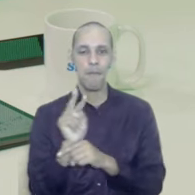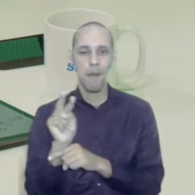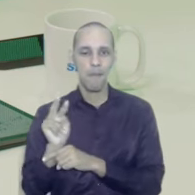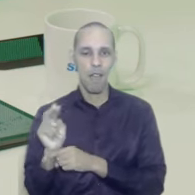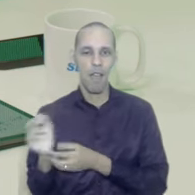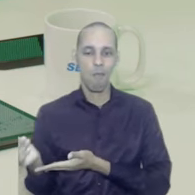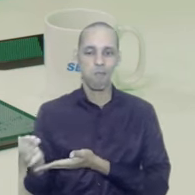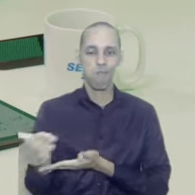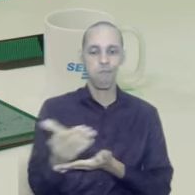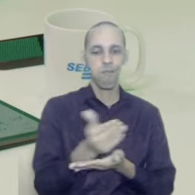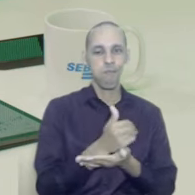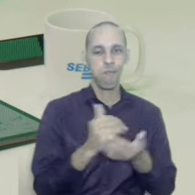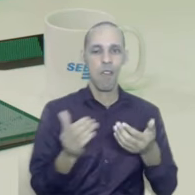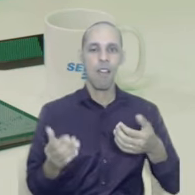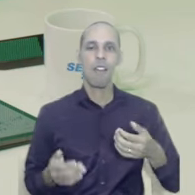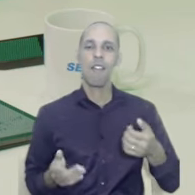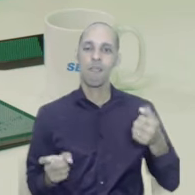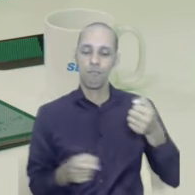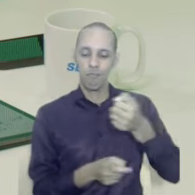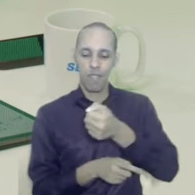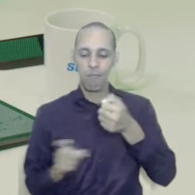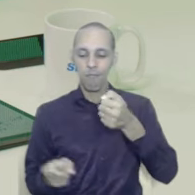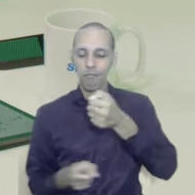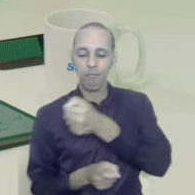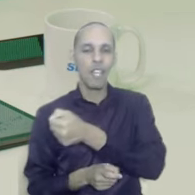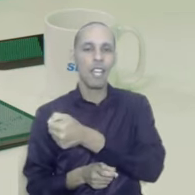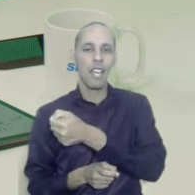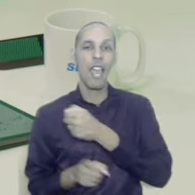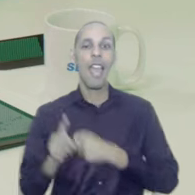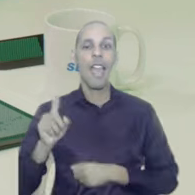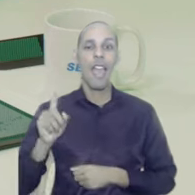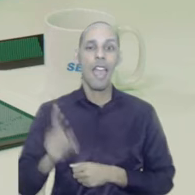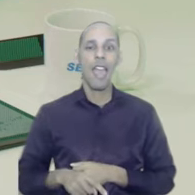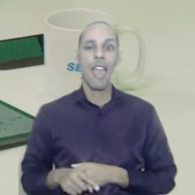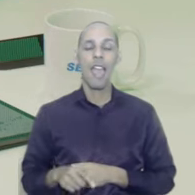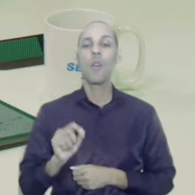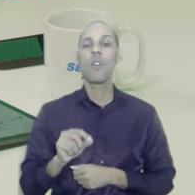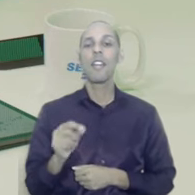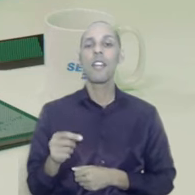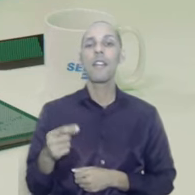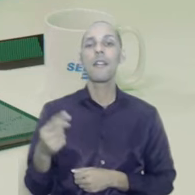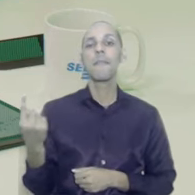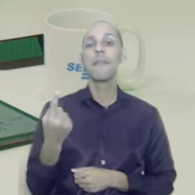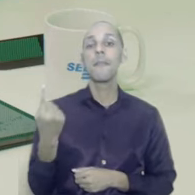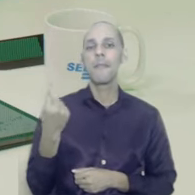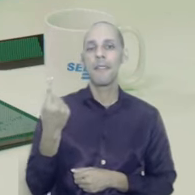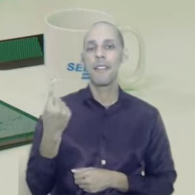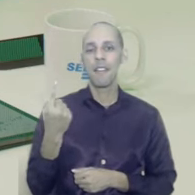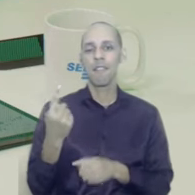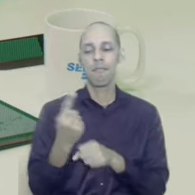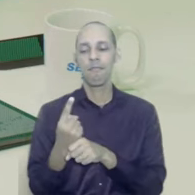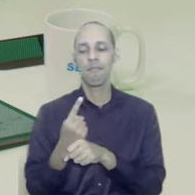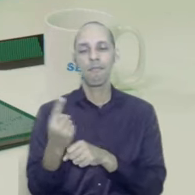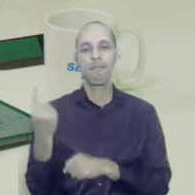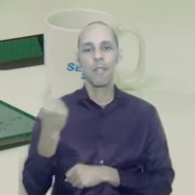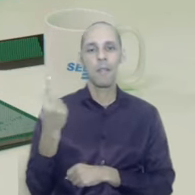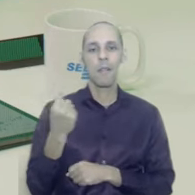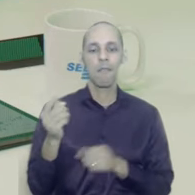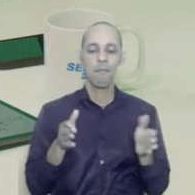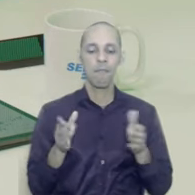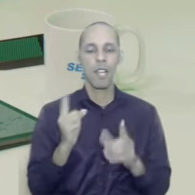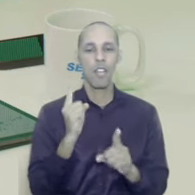né no depois de um primeiro ano a gente conseguiu identificar primeiro reduziu